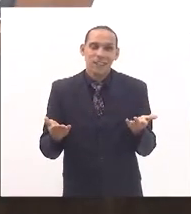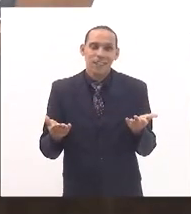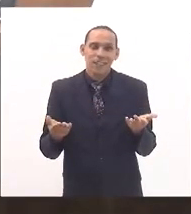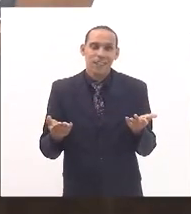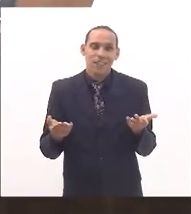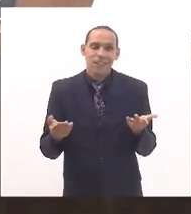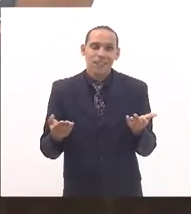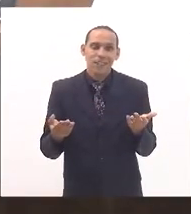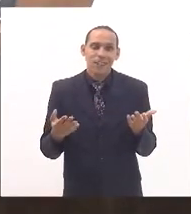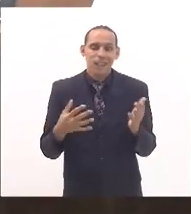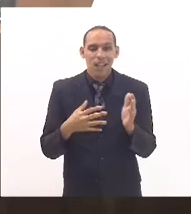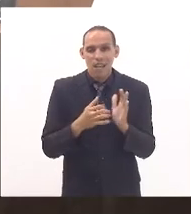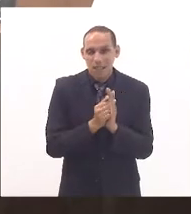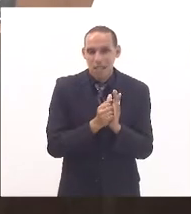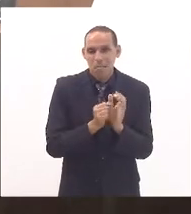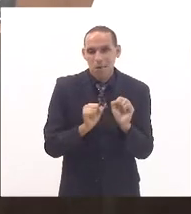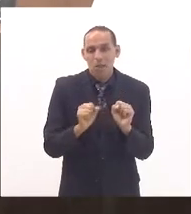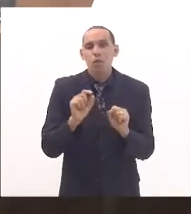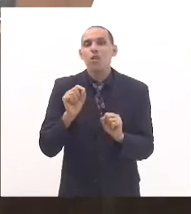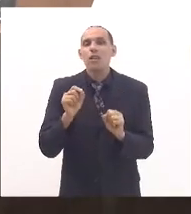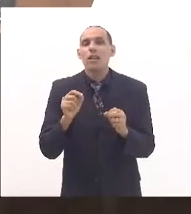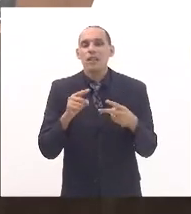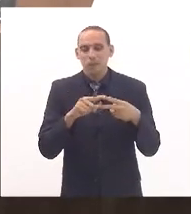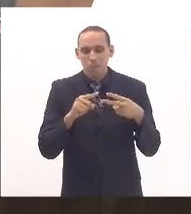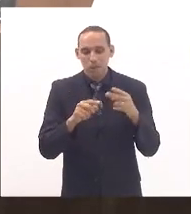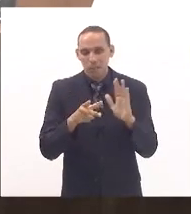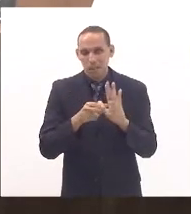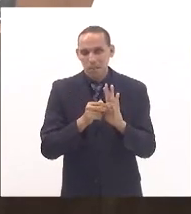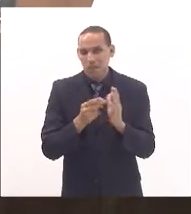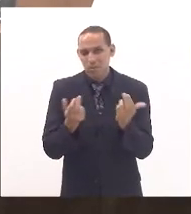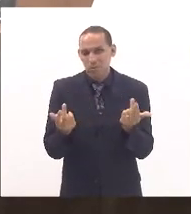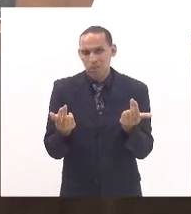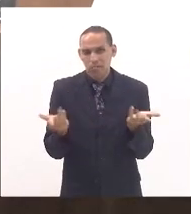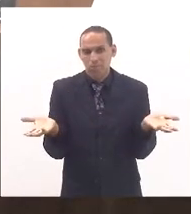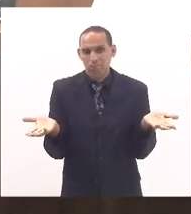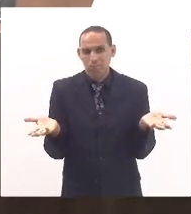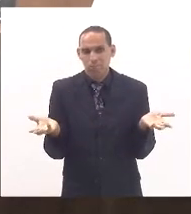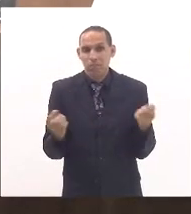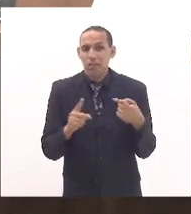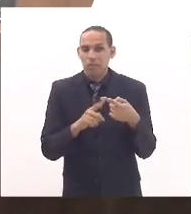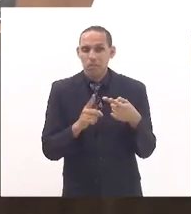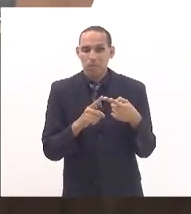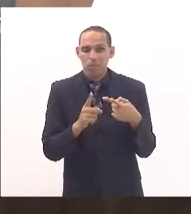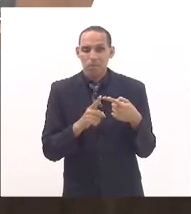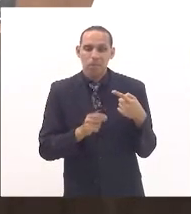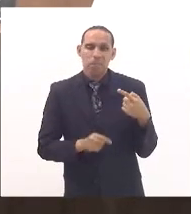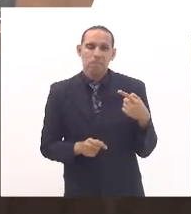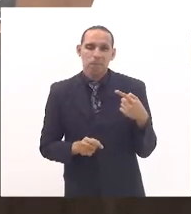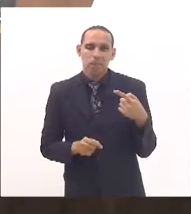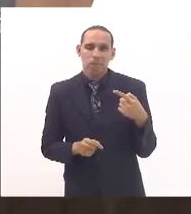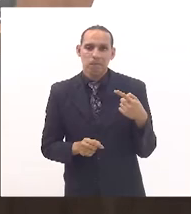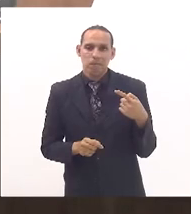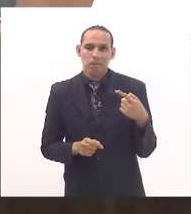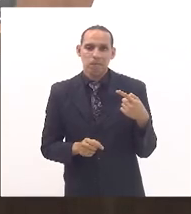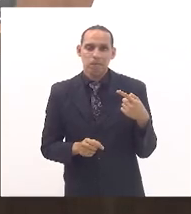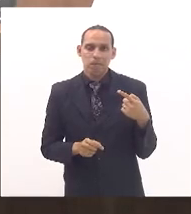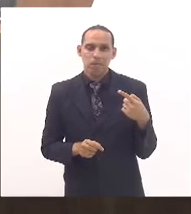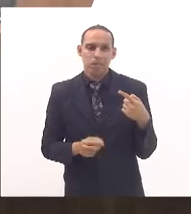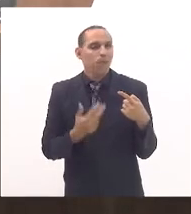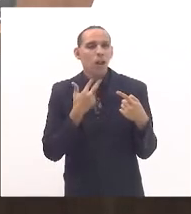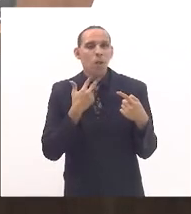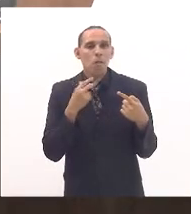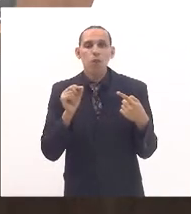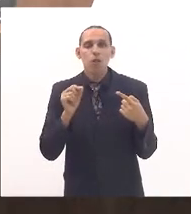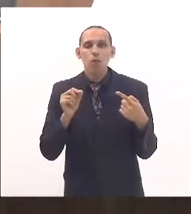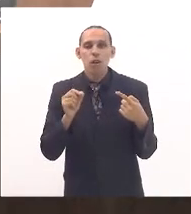assimilar. É, na verdade, tem duas emendas, as duas são semelhantes. É, uma é para deixar que não pode ter